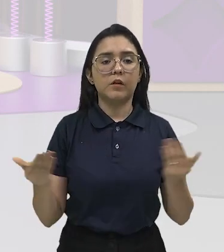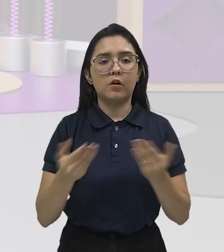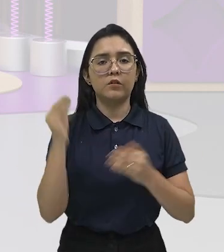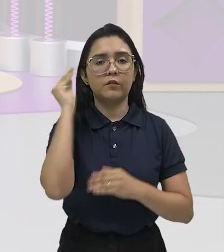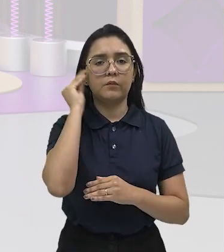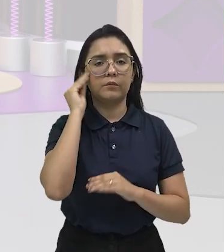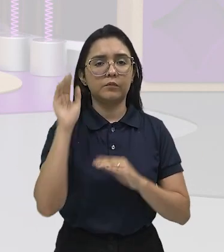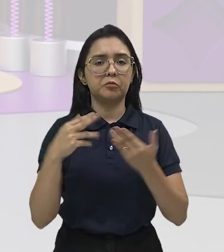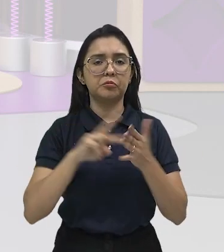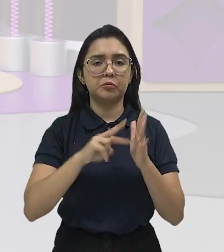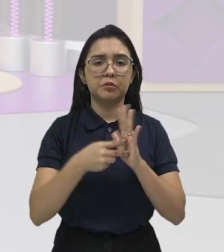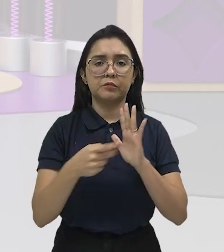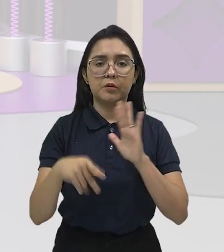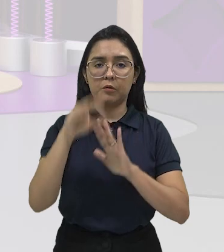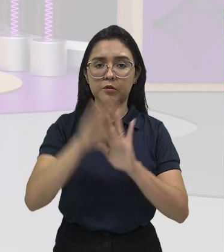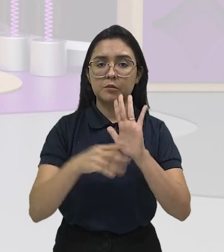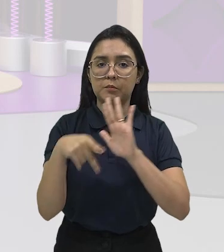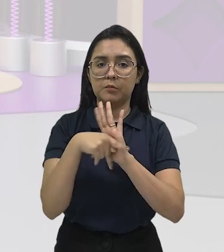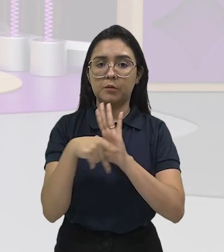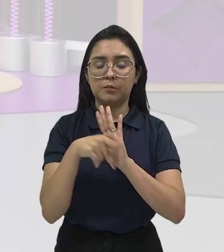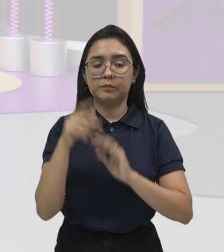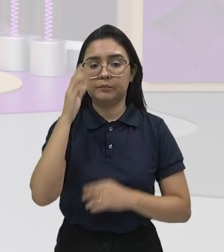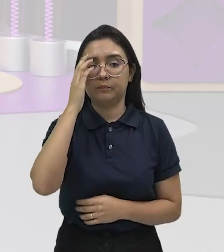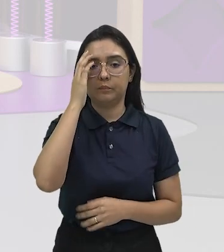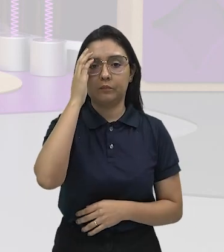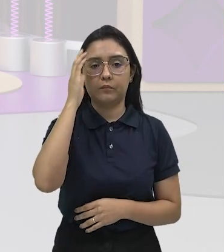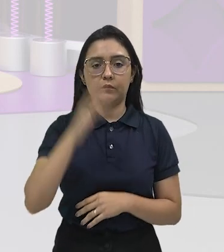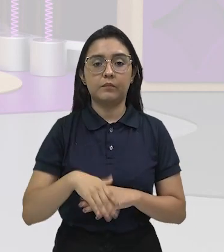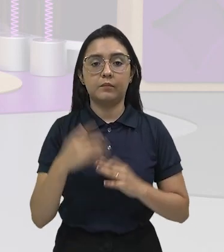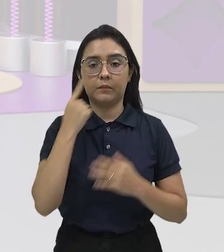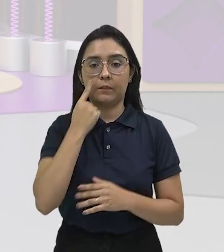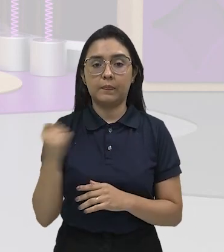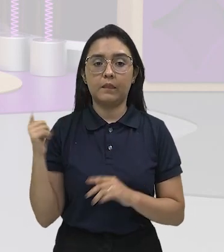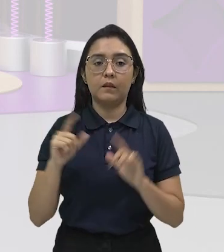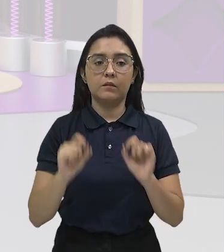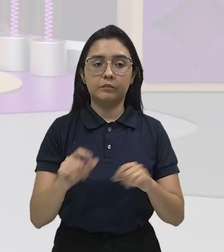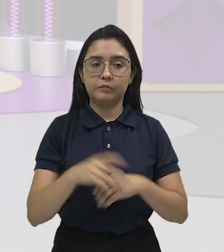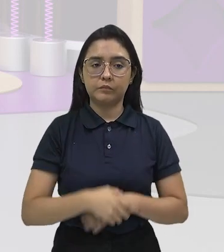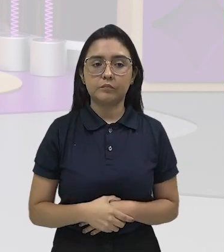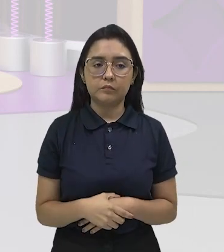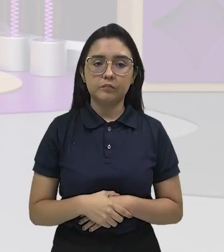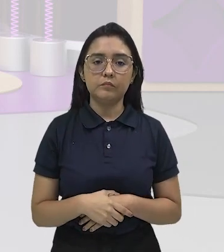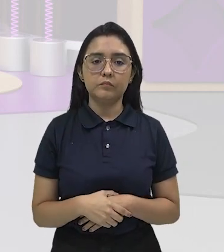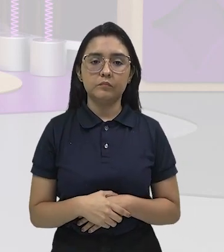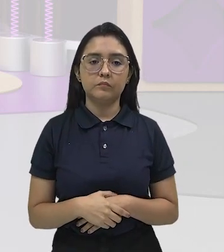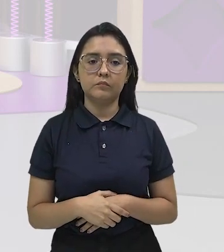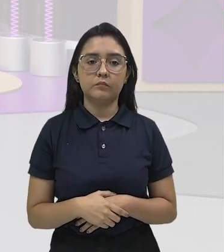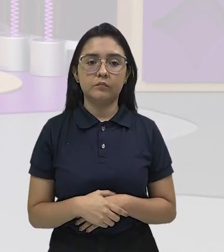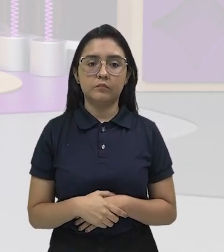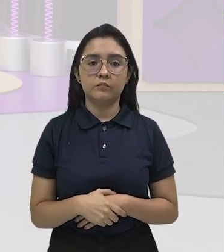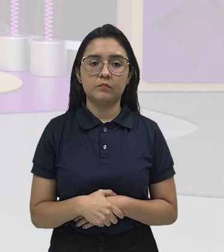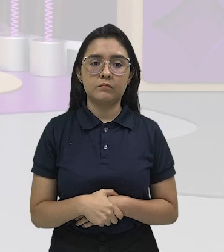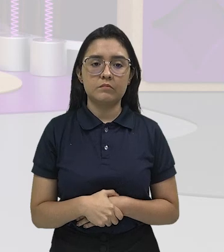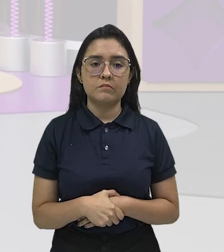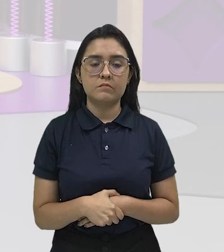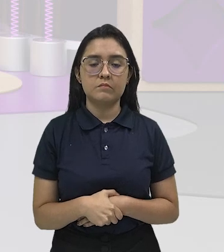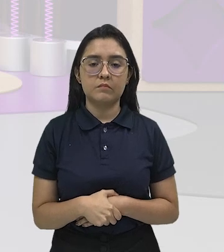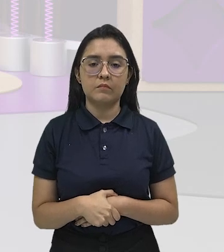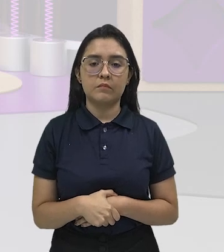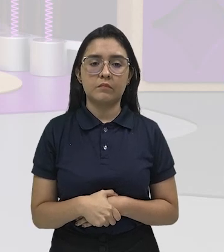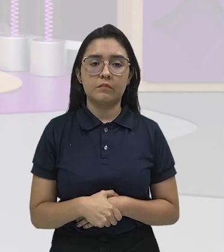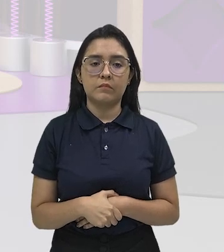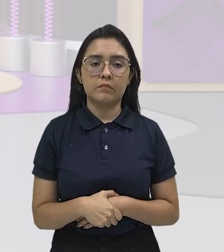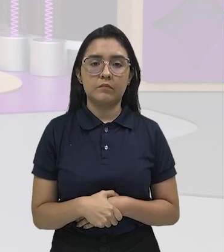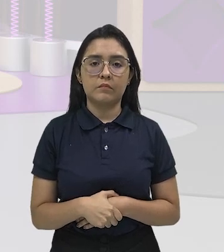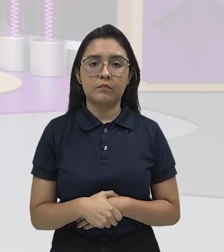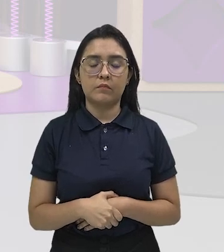que é o princípio multiplicativo. Olha só. Princípio multiplicativo, né? Vejamos o seguinte